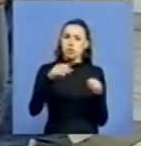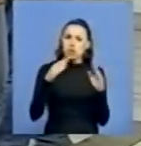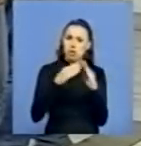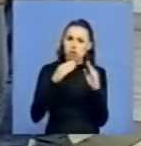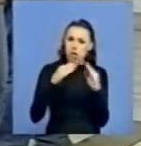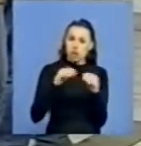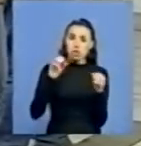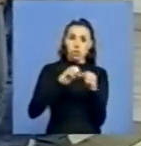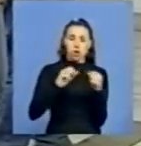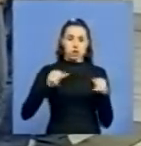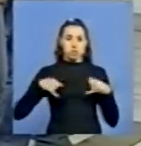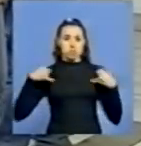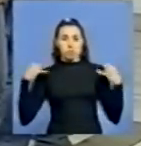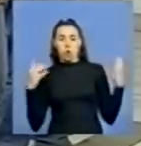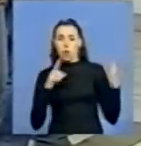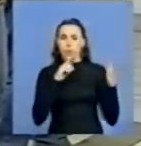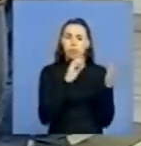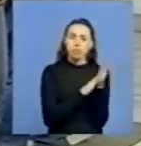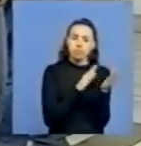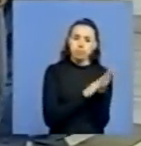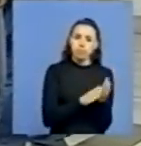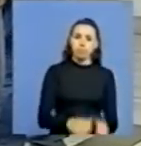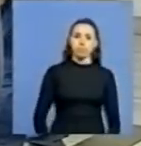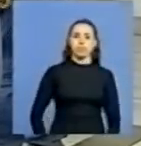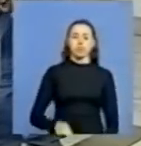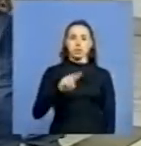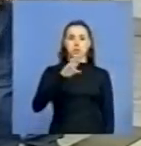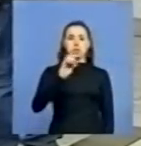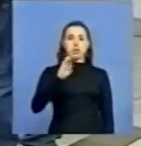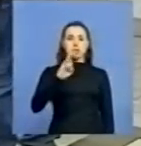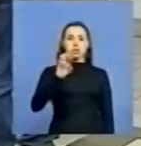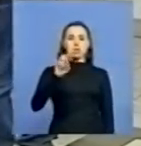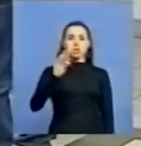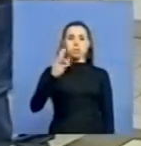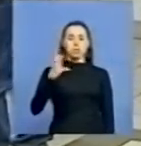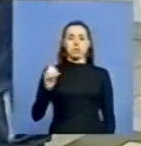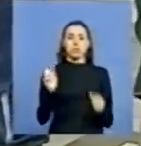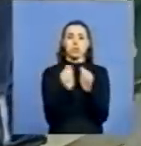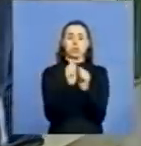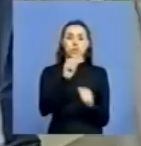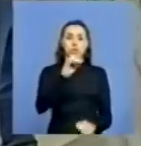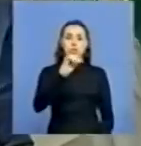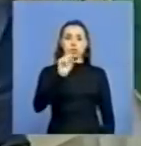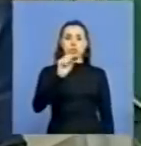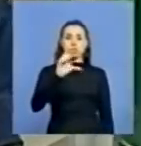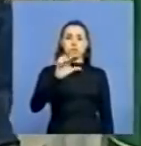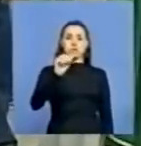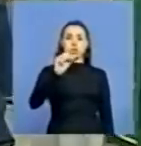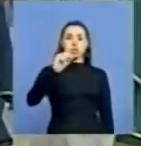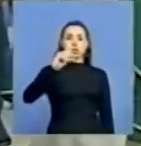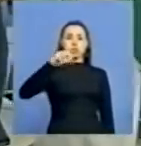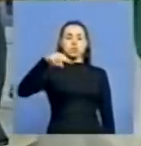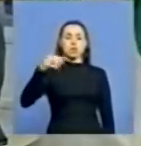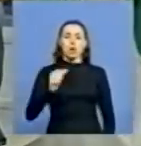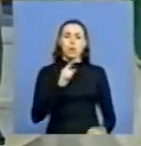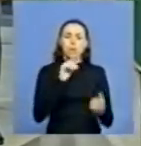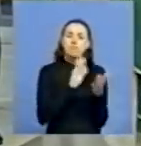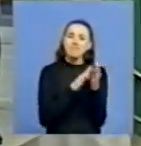Roberto Mateus e Gislaine Cristina. Então, parabéns a vocês pelos